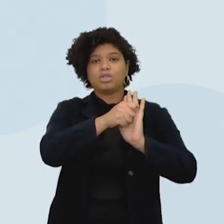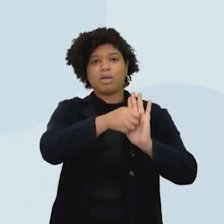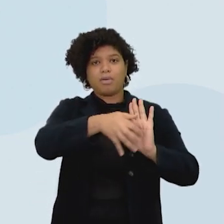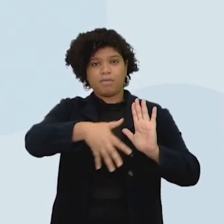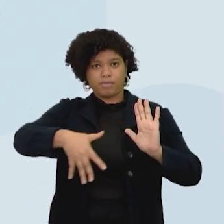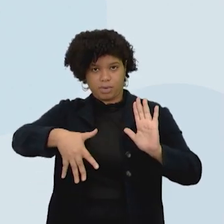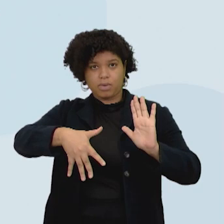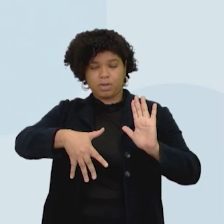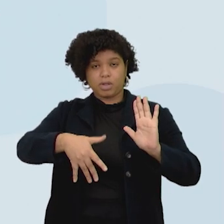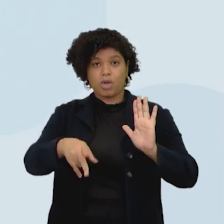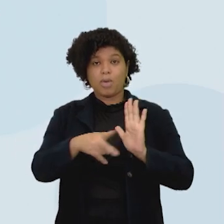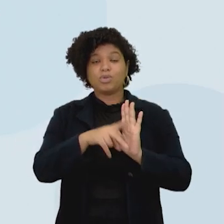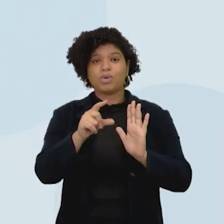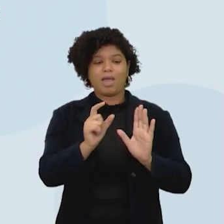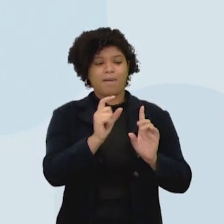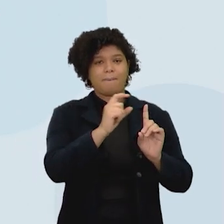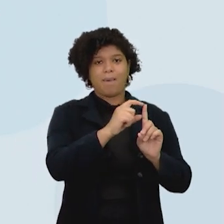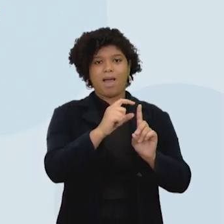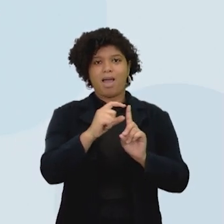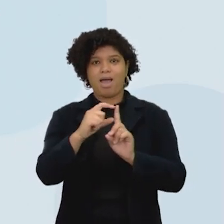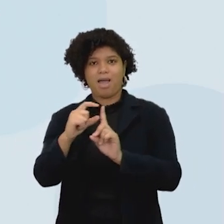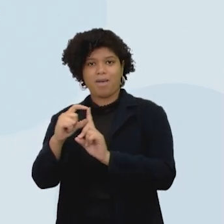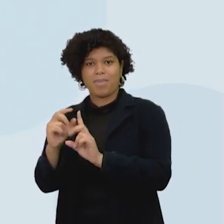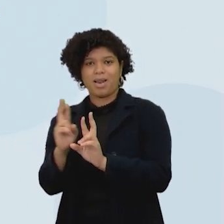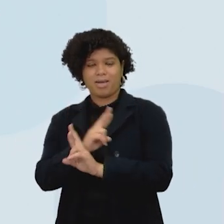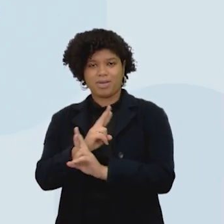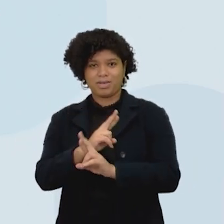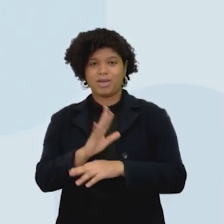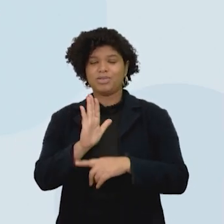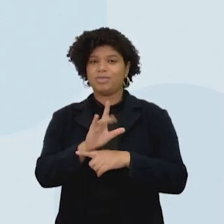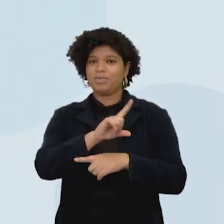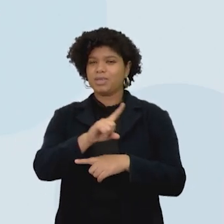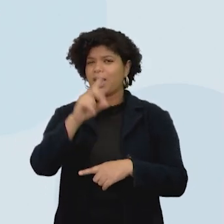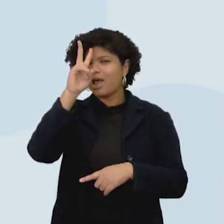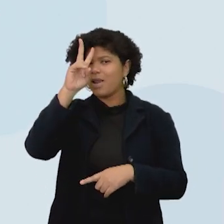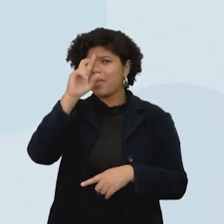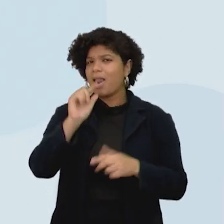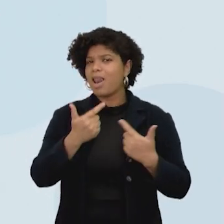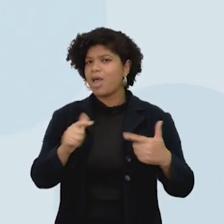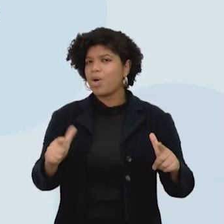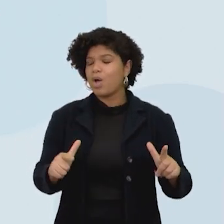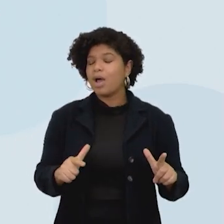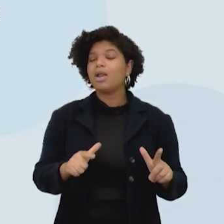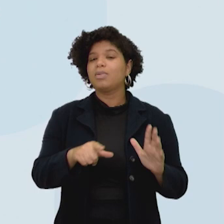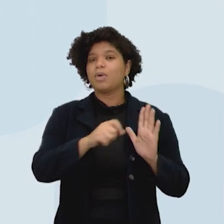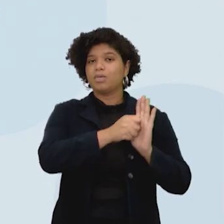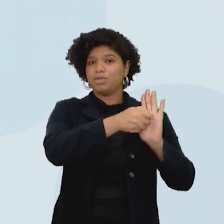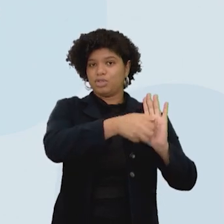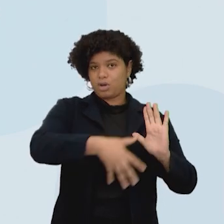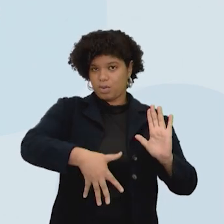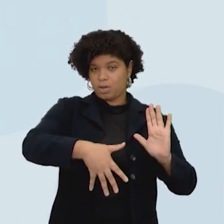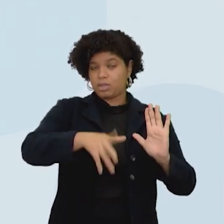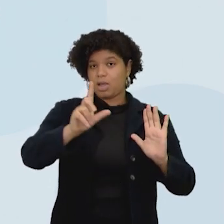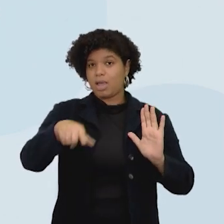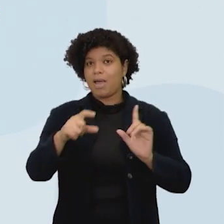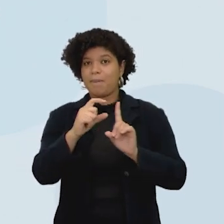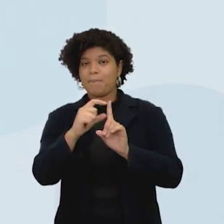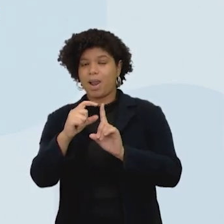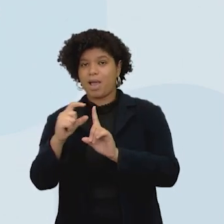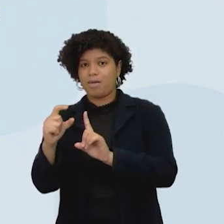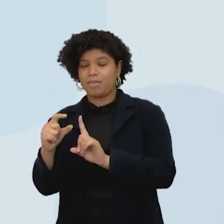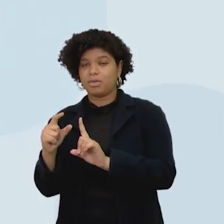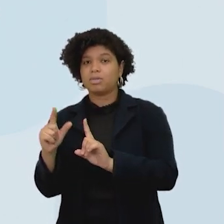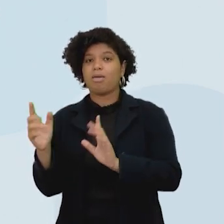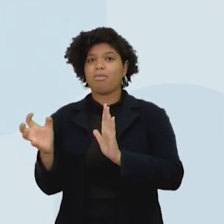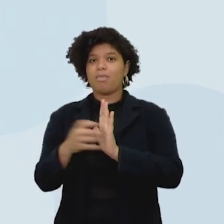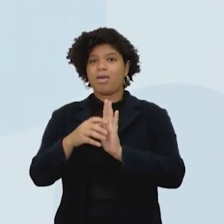das figuras de palavras, tá? Para lembrar os alunos aí, figura de linguagem, figura de palavras. Figura de palavras é aquela que a própria palavra já traz o